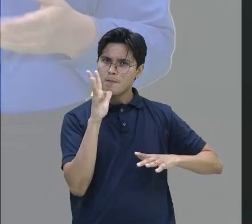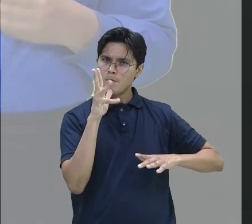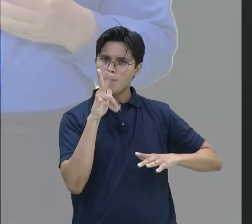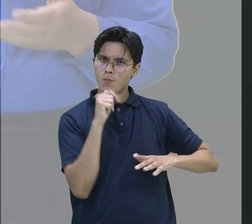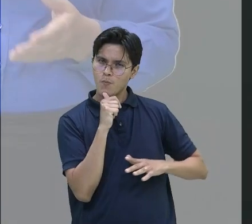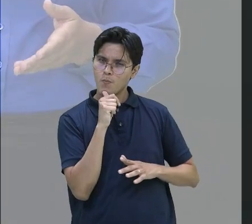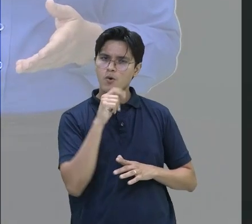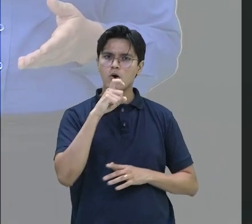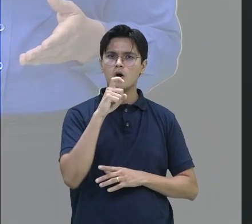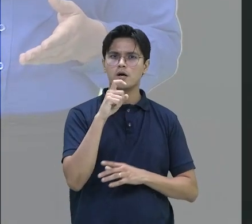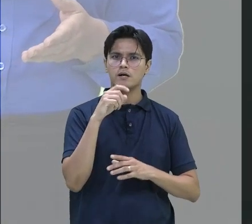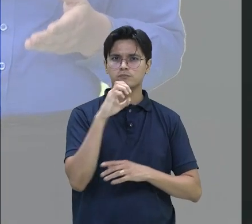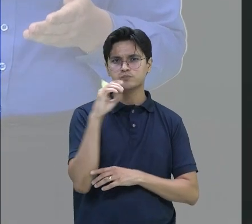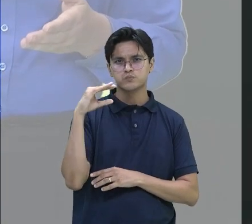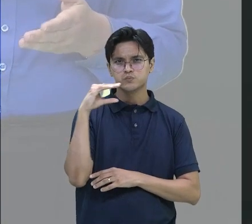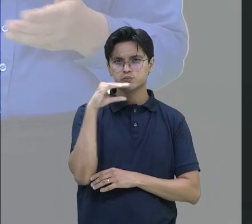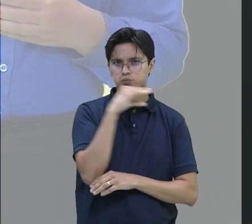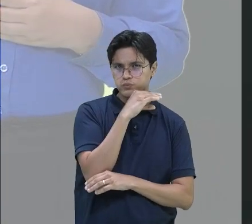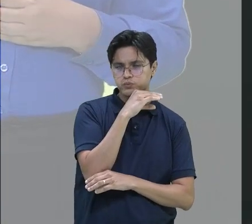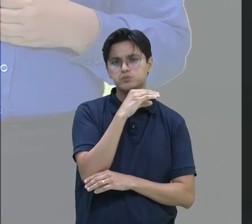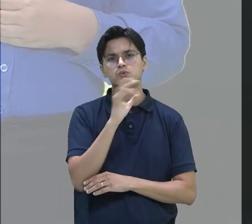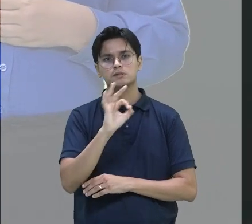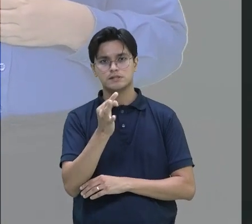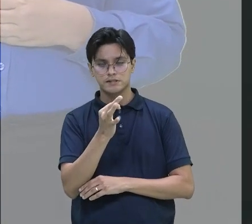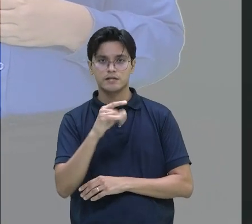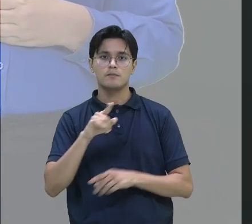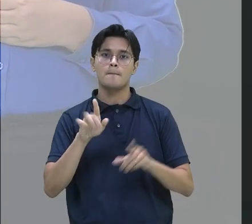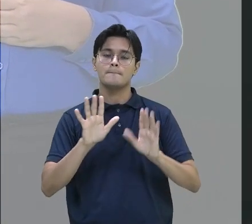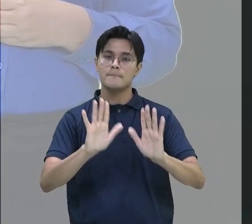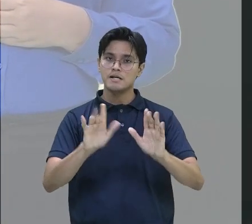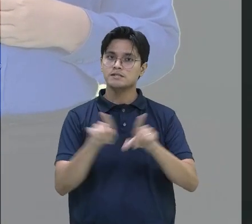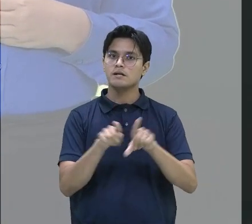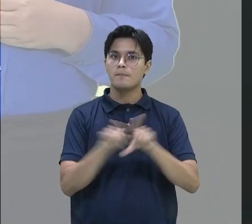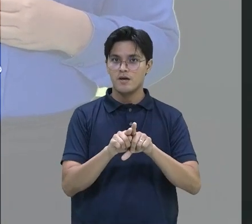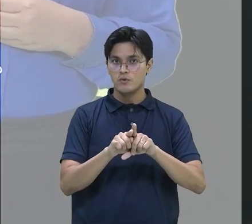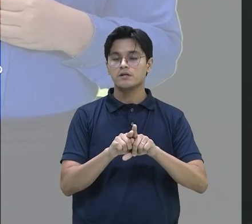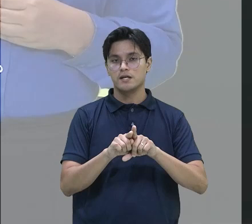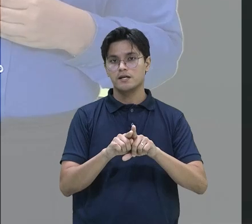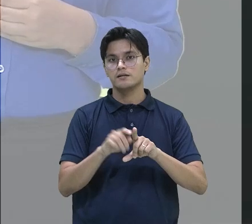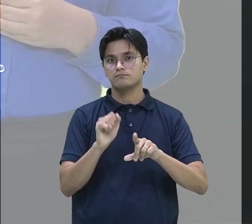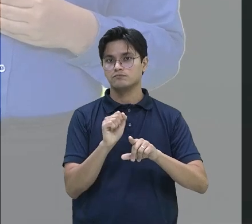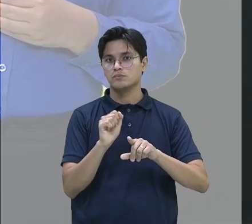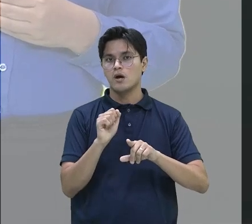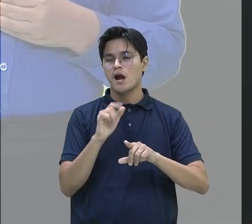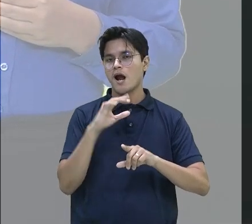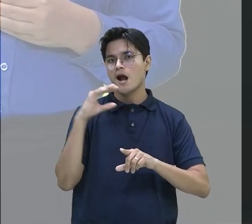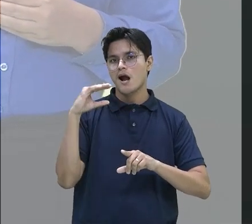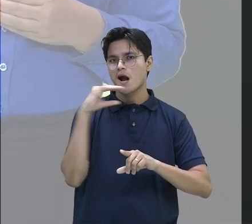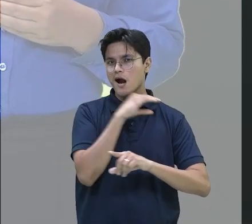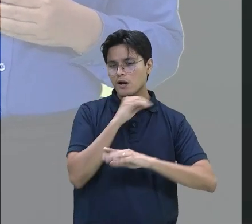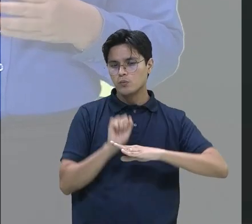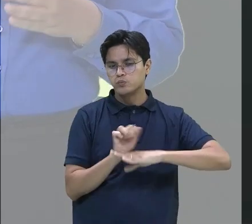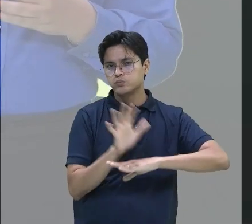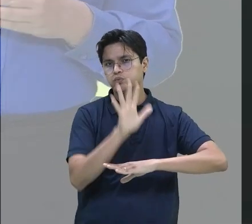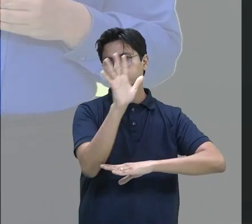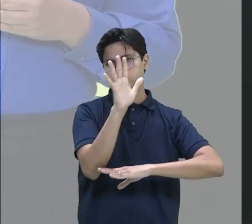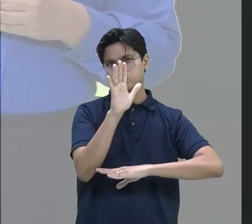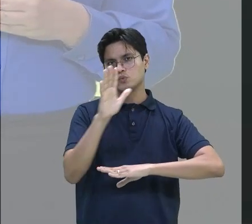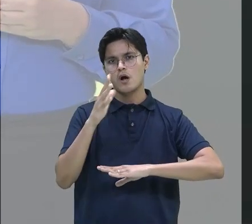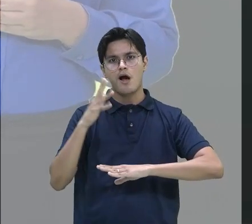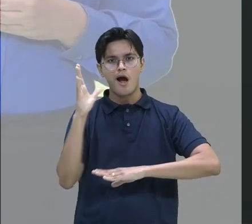resfria de forma mais lenta, certo? E, em contrapartida, a continentalidade é o